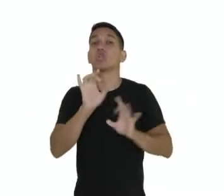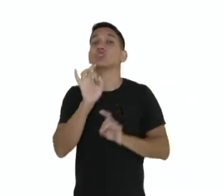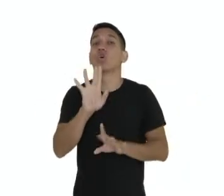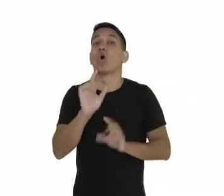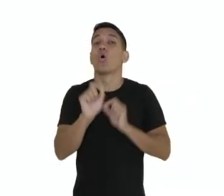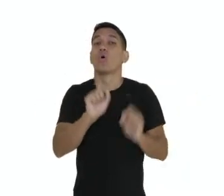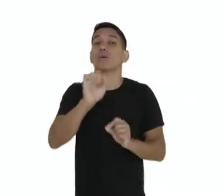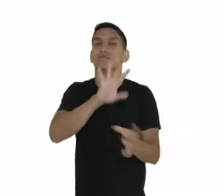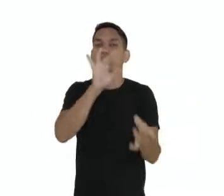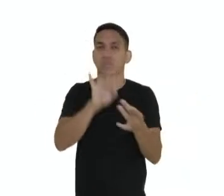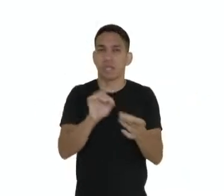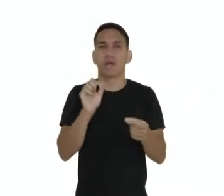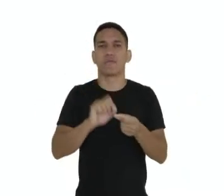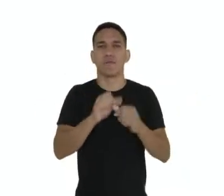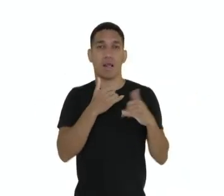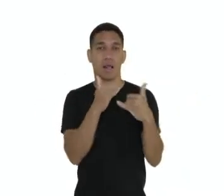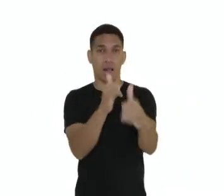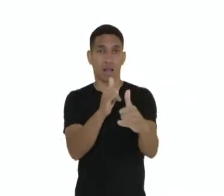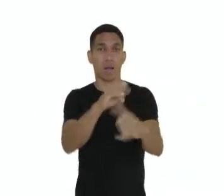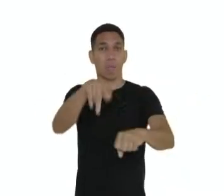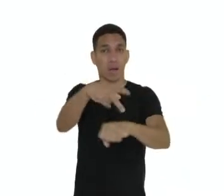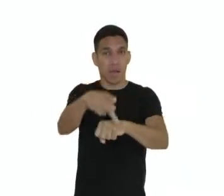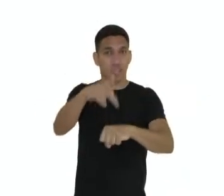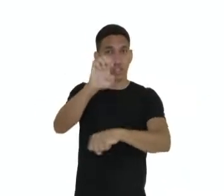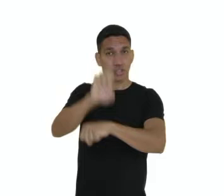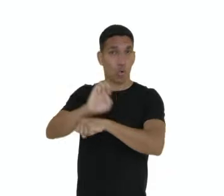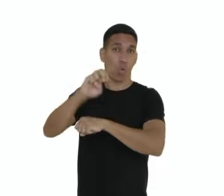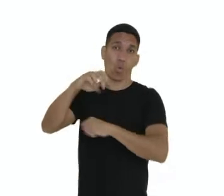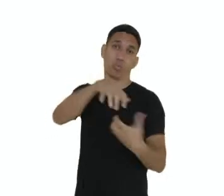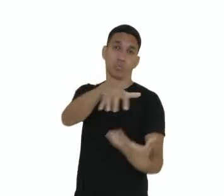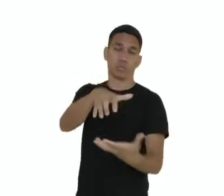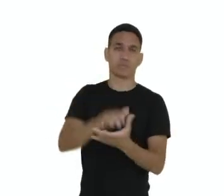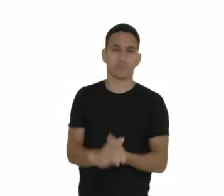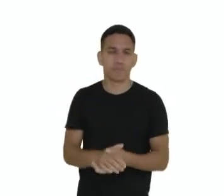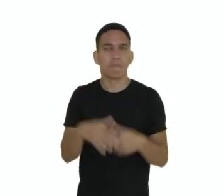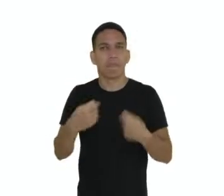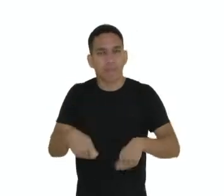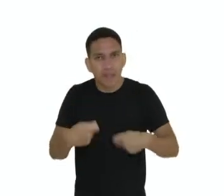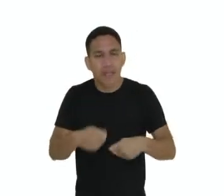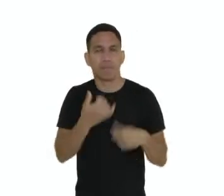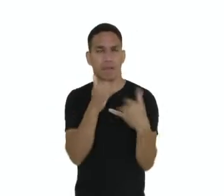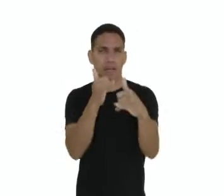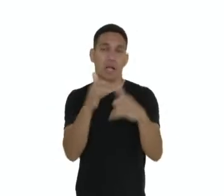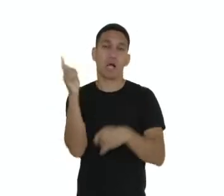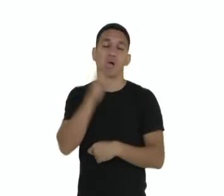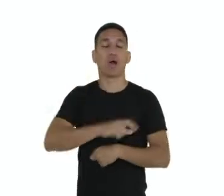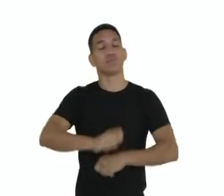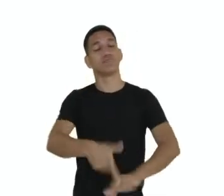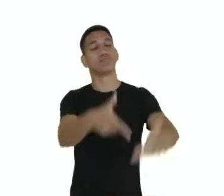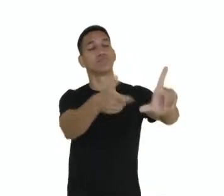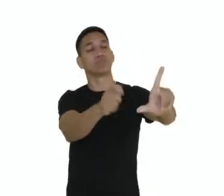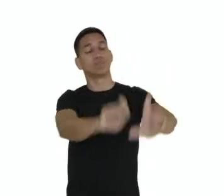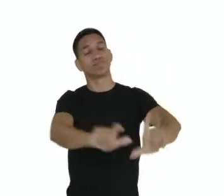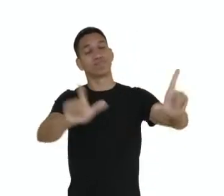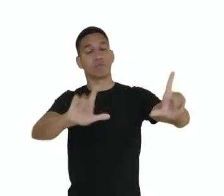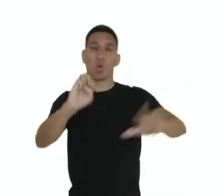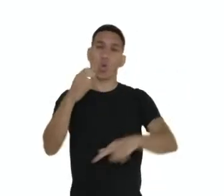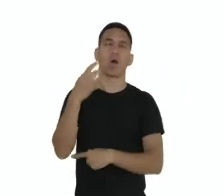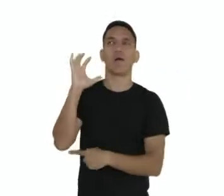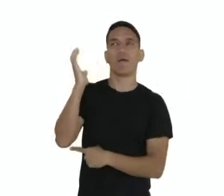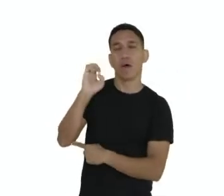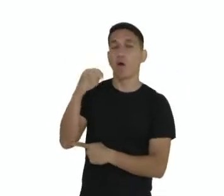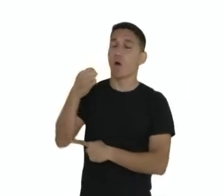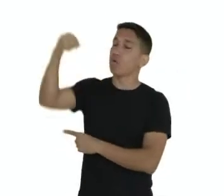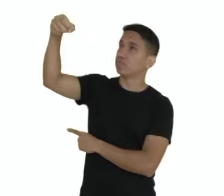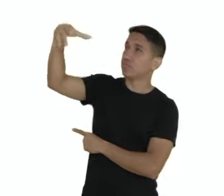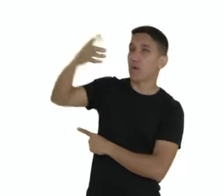de energia elétrica em um país, estado ou mundo. Precisamos da energia elétrica, por exemplo, para assistir televisão, ouvir música no rádio, acender a